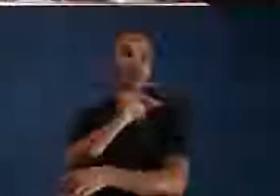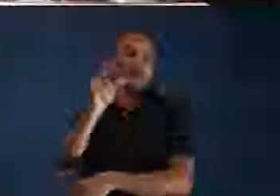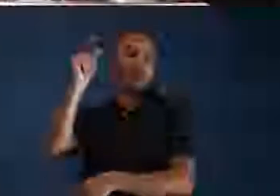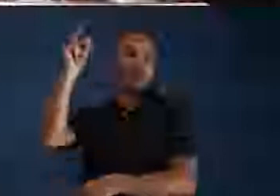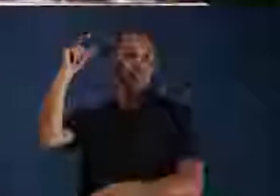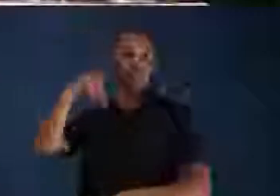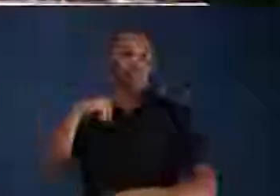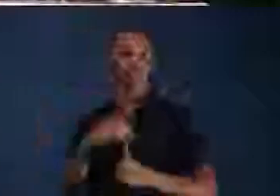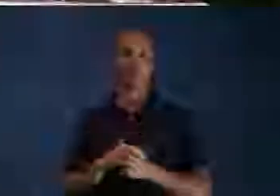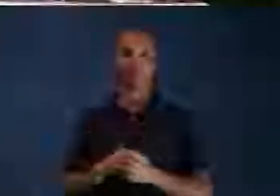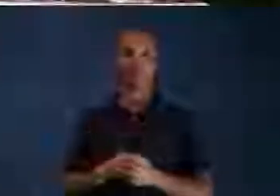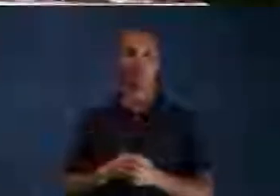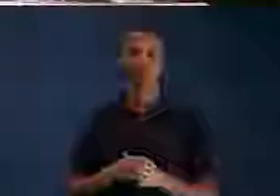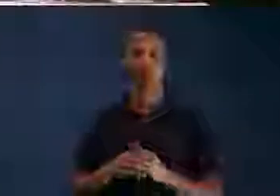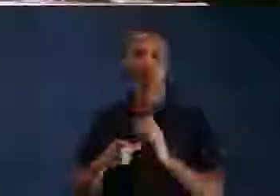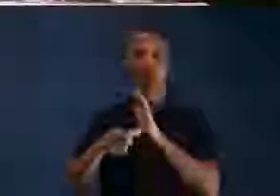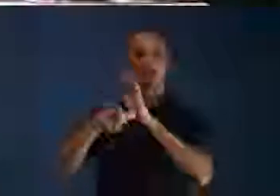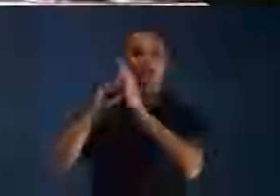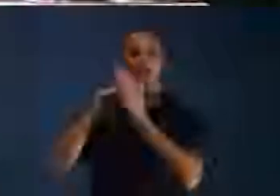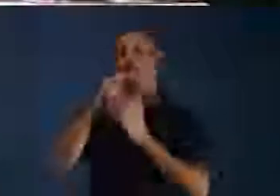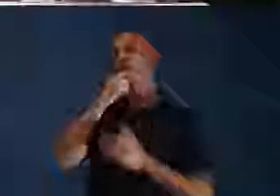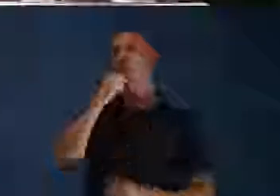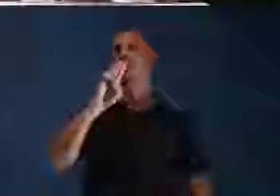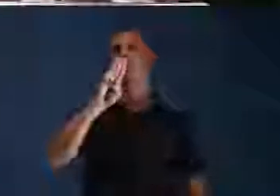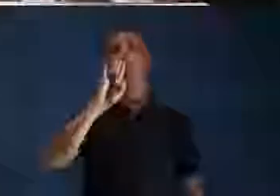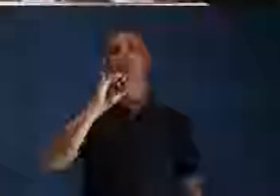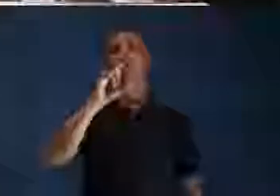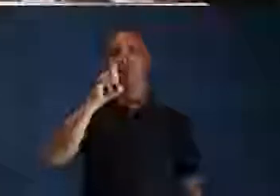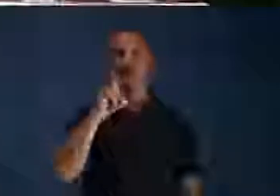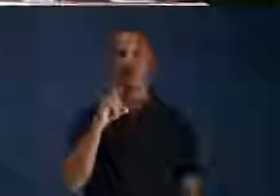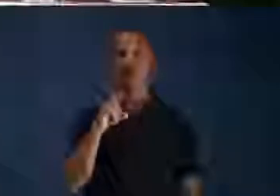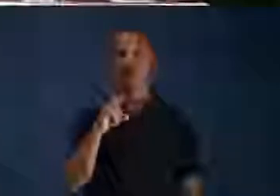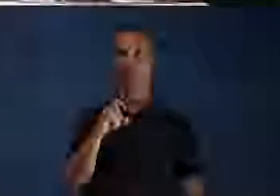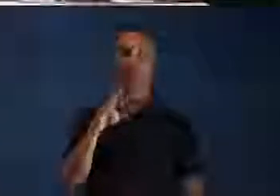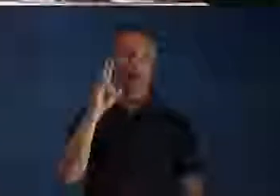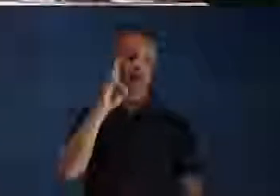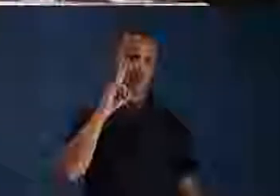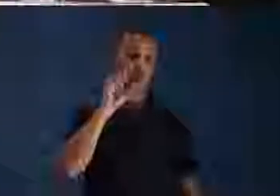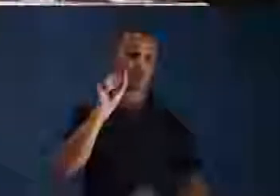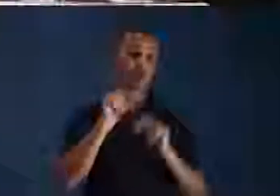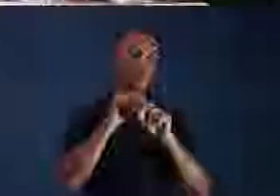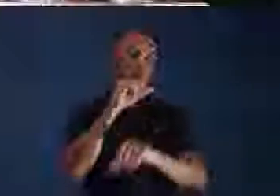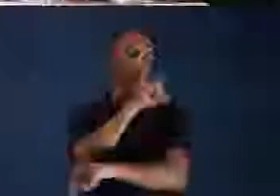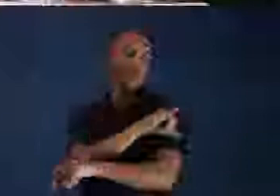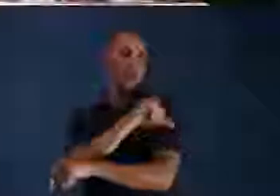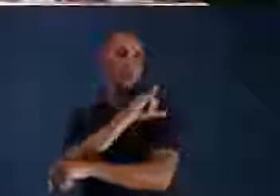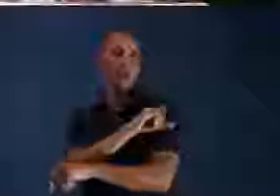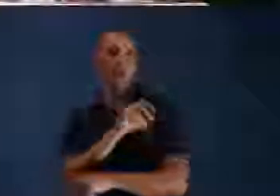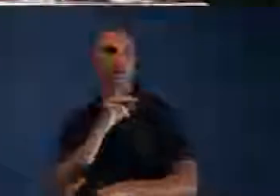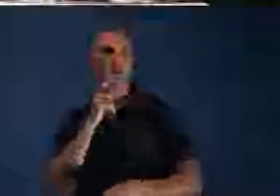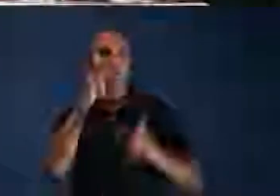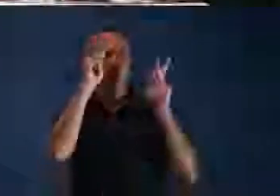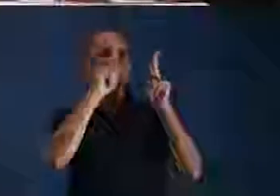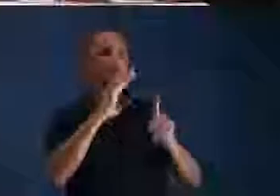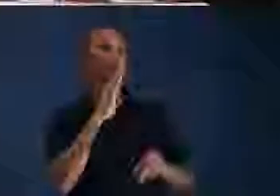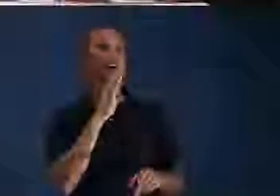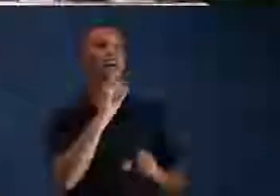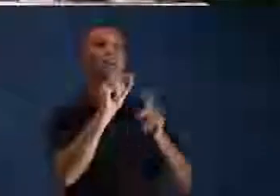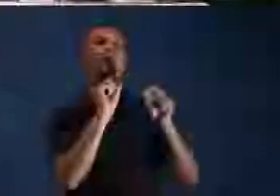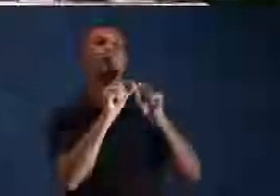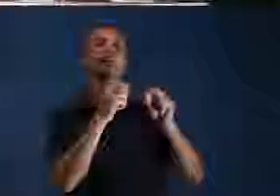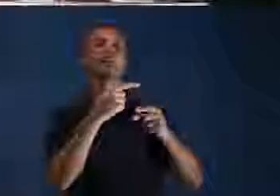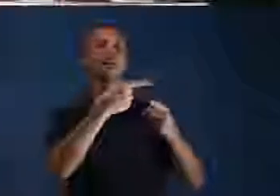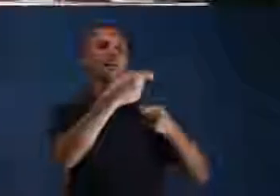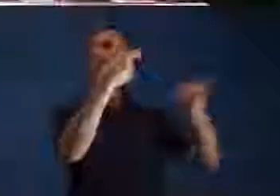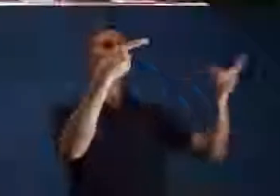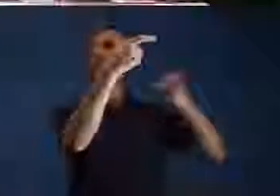antes de Biggs, vale lembrar, o Rio é visto não só como um paraíso para os crimes, mas também como um paraíso